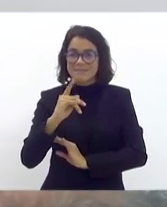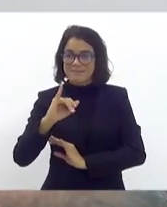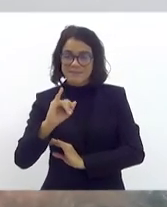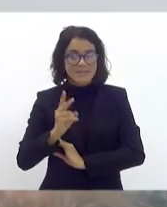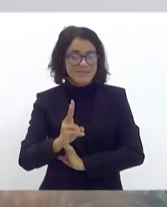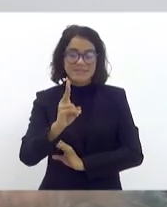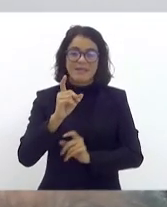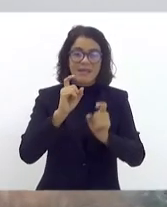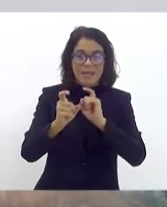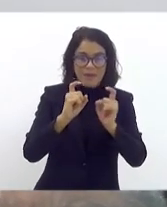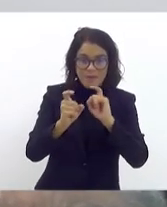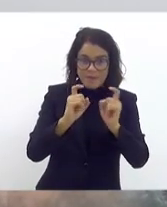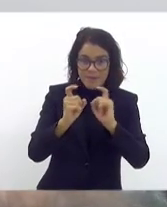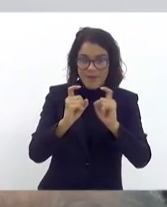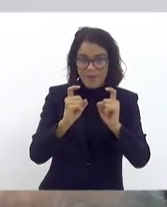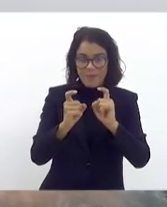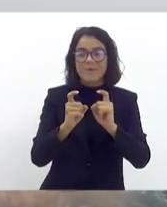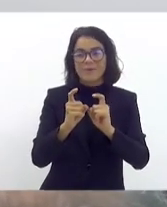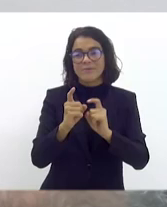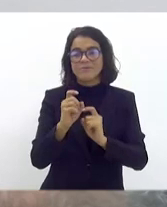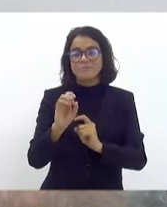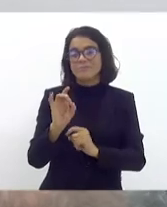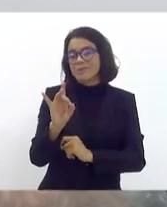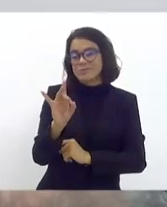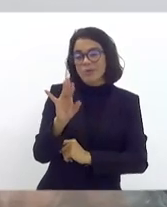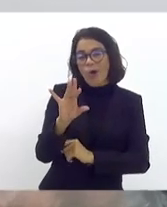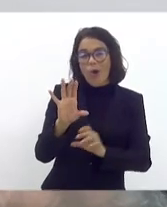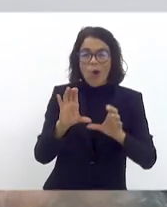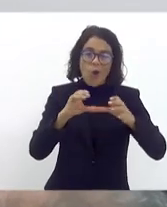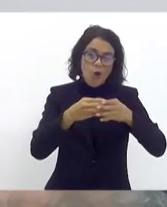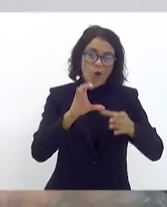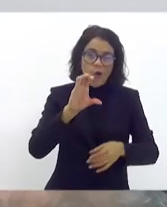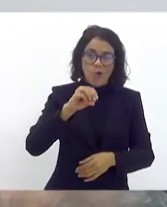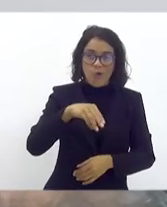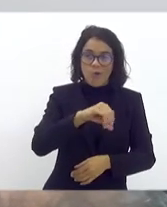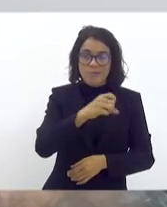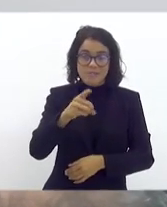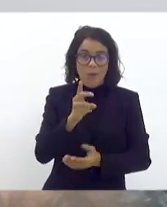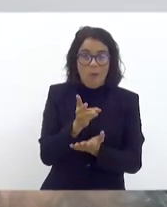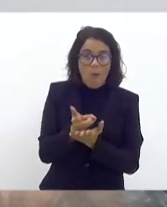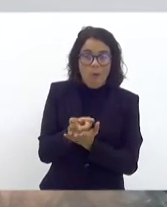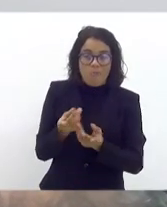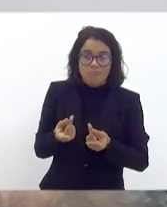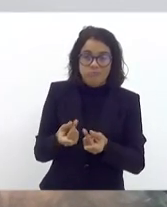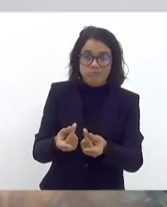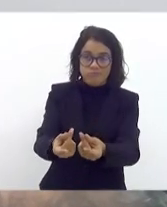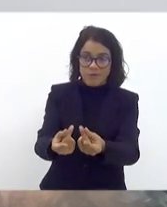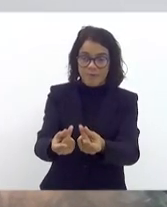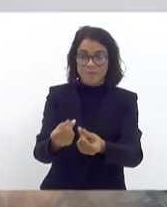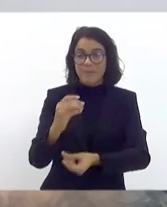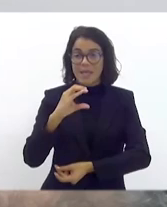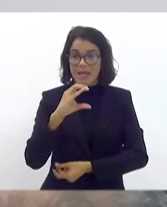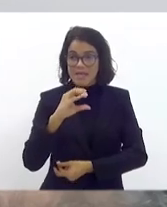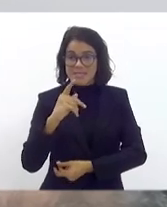sempre. Quem faz audiência pública a gente só poderia fazer com comissão permanente. Na verdade, a CPI